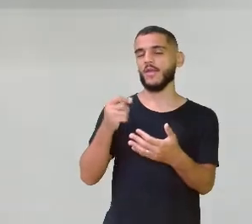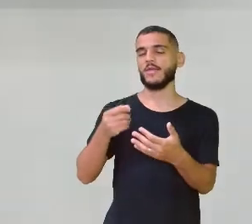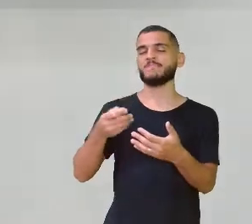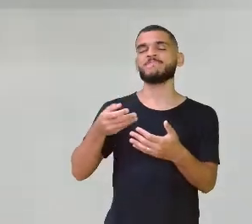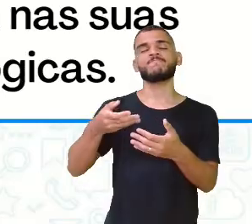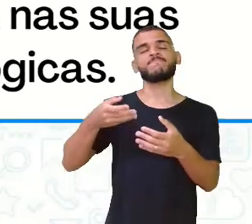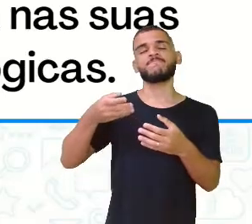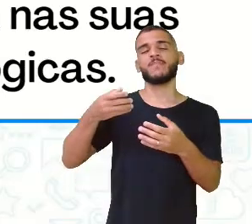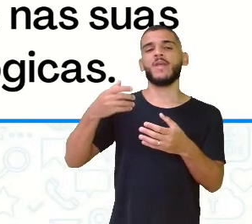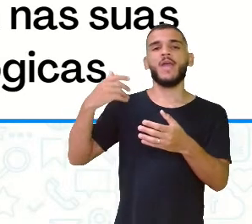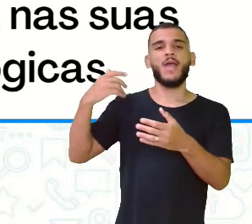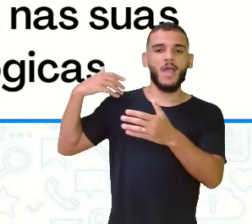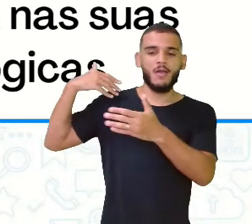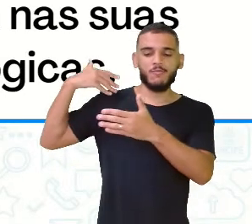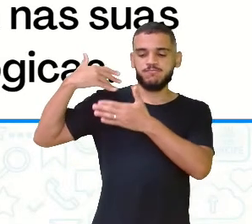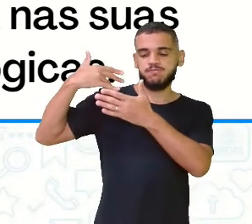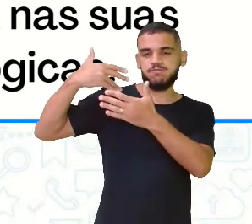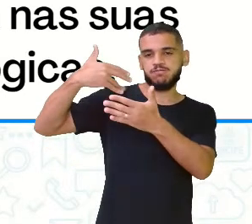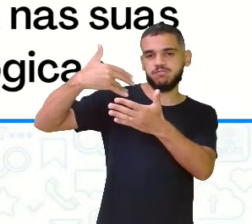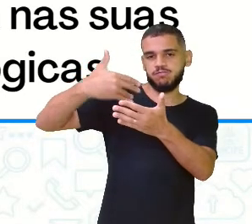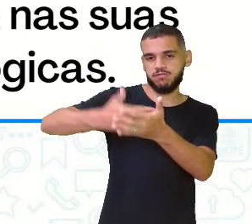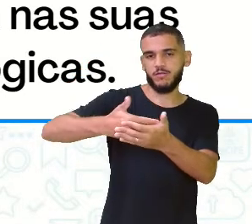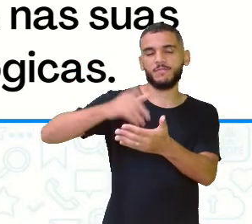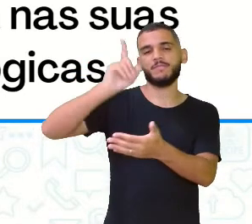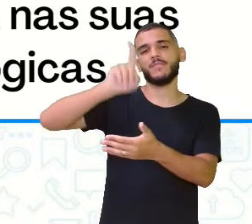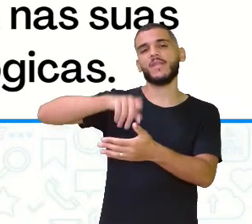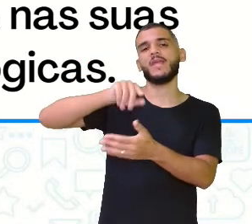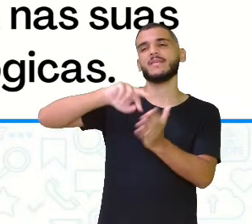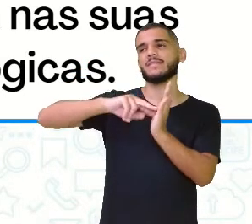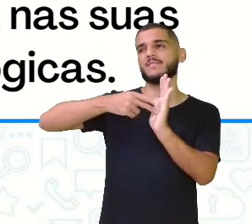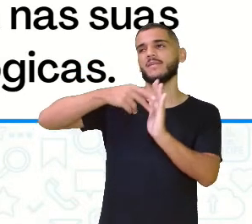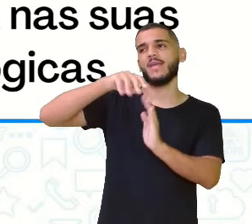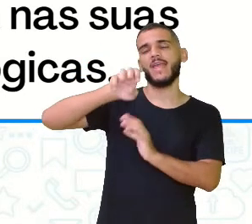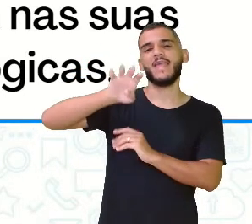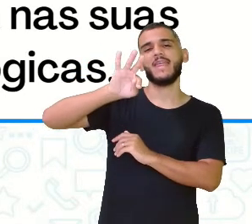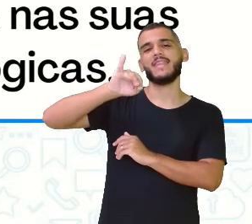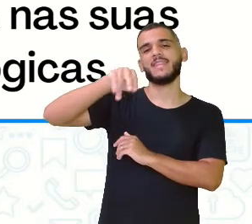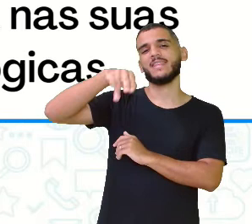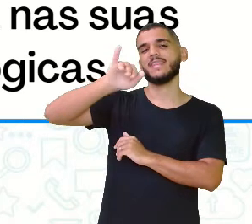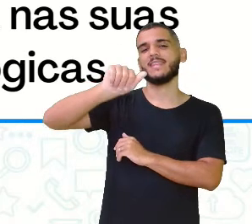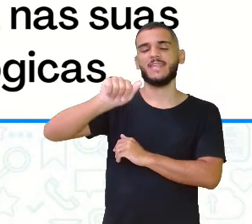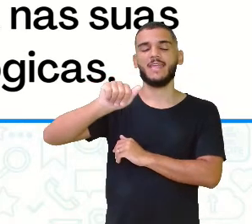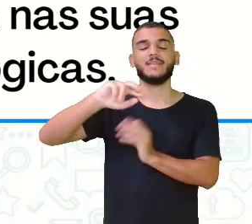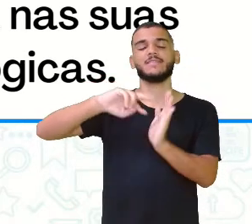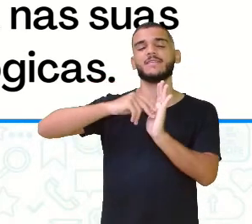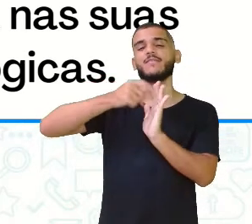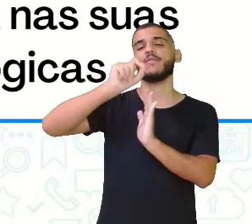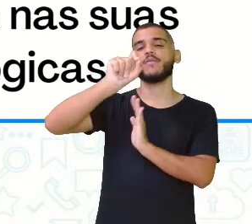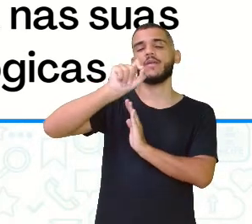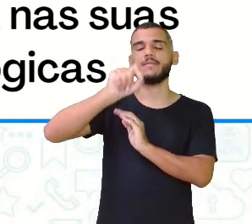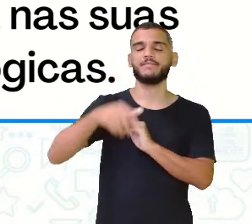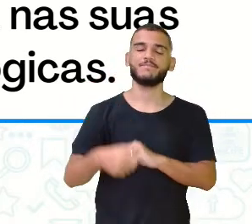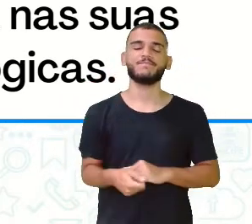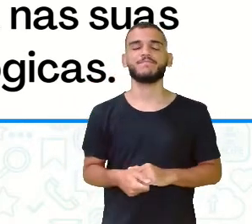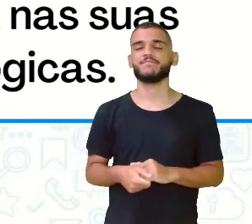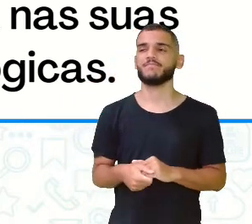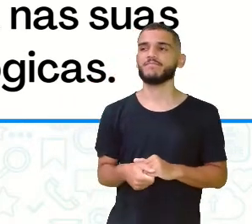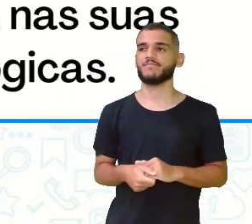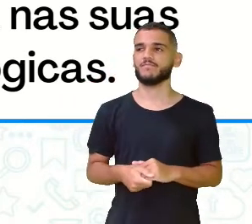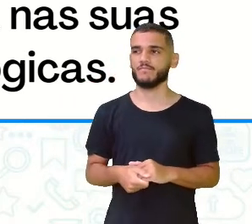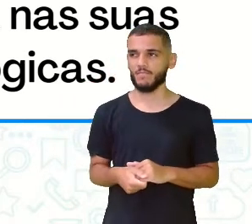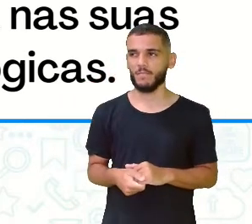que são esses grupos étnicos? O que é etnia, que vem de étnico? Olha só, a palavra etnia